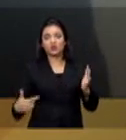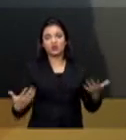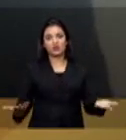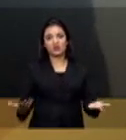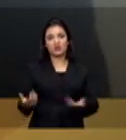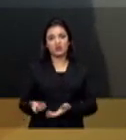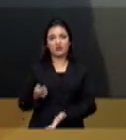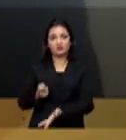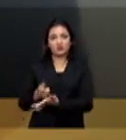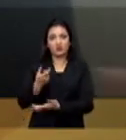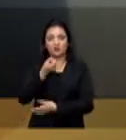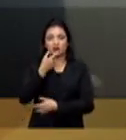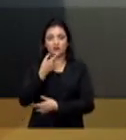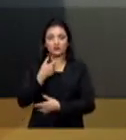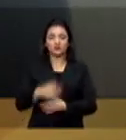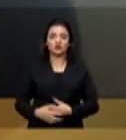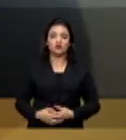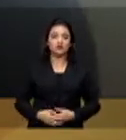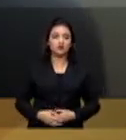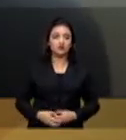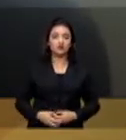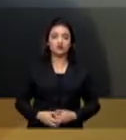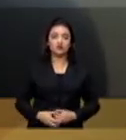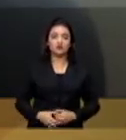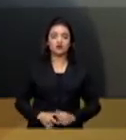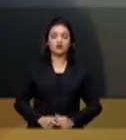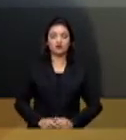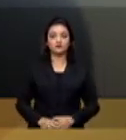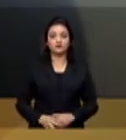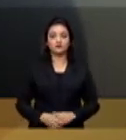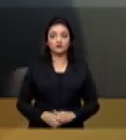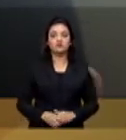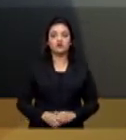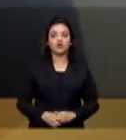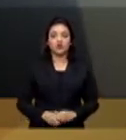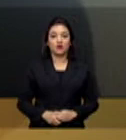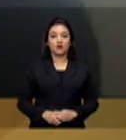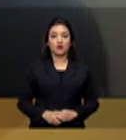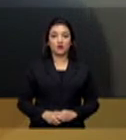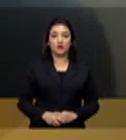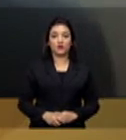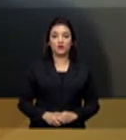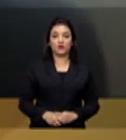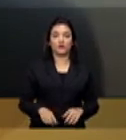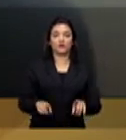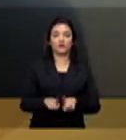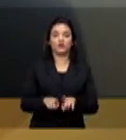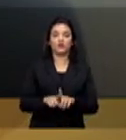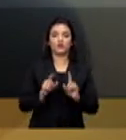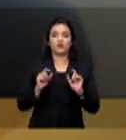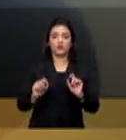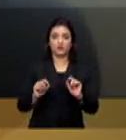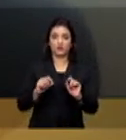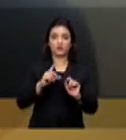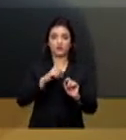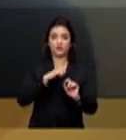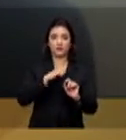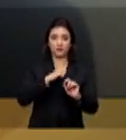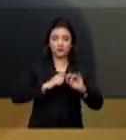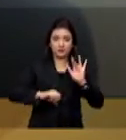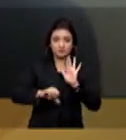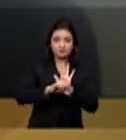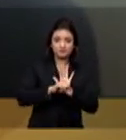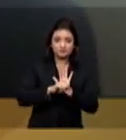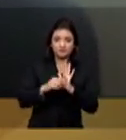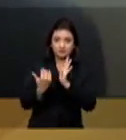vida. Também temos penas, as penas deste delito são superiores às aplicáveis ao delito